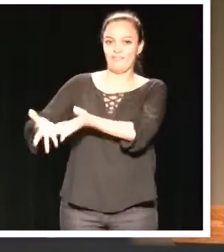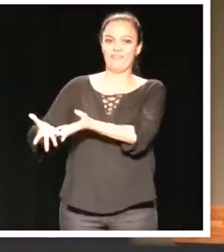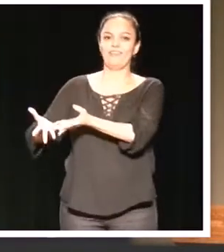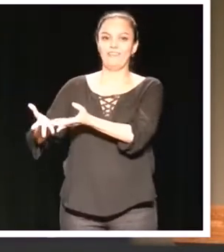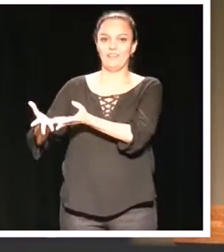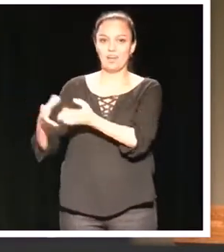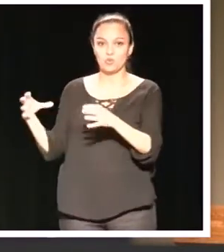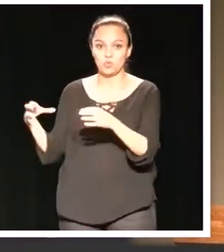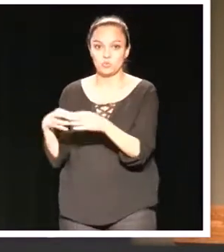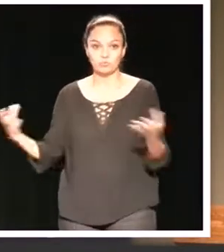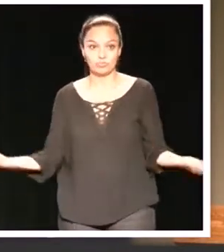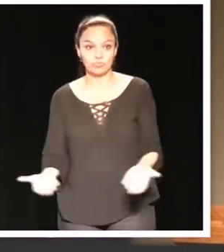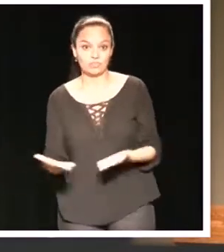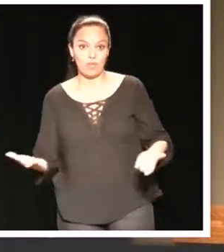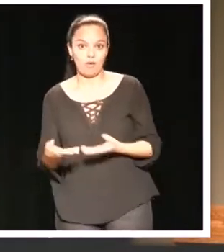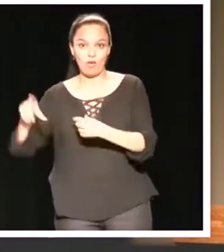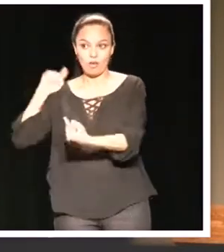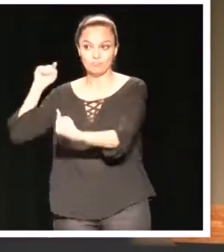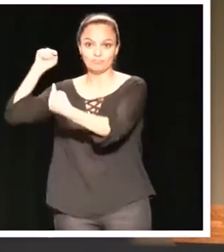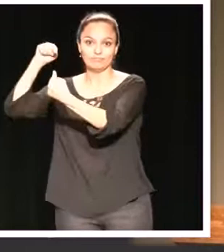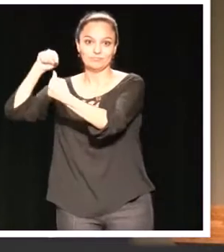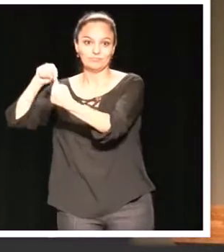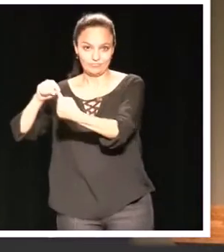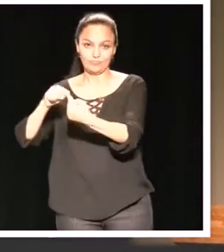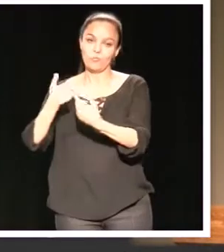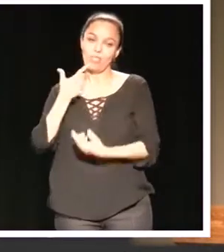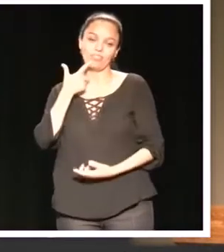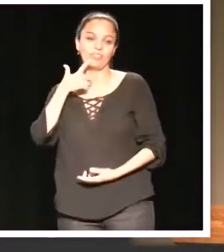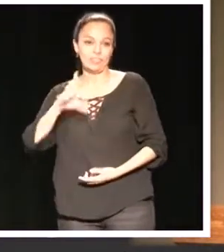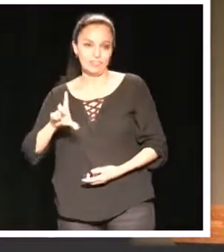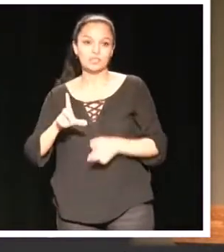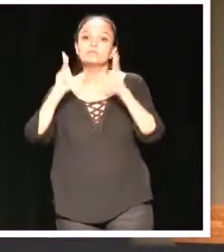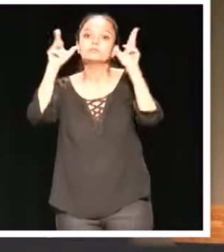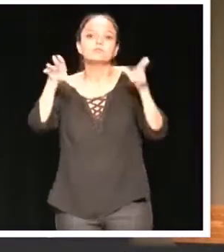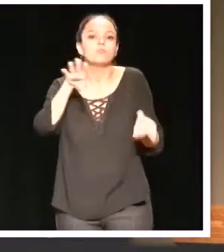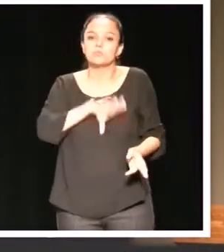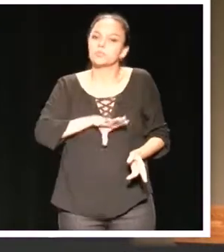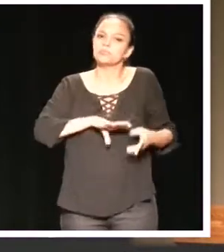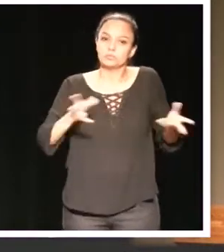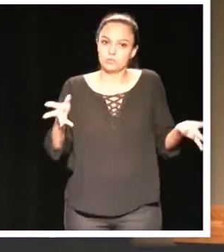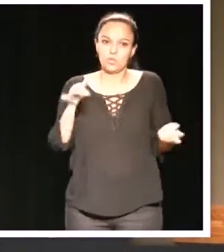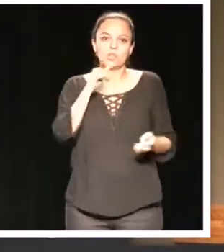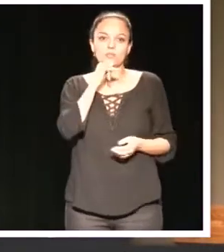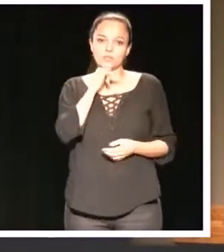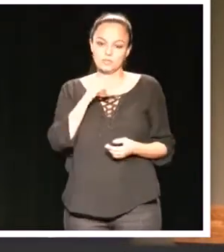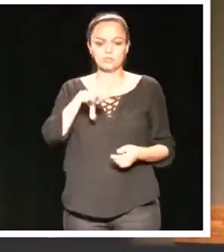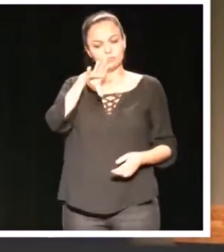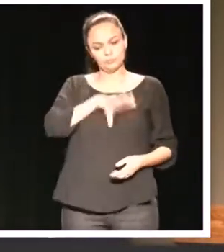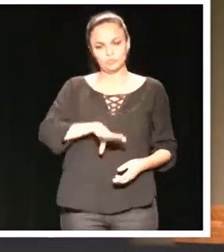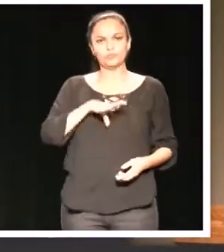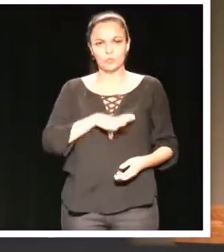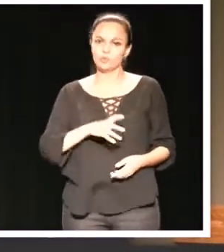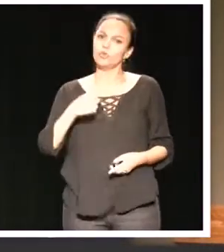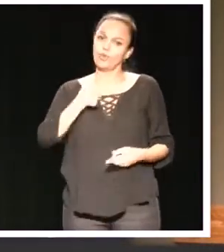ligado à língua, como no caso do português. É ligado à cultura, uma cultura que ele vem com a tradição,